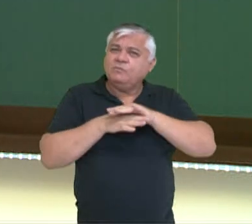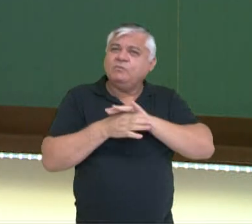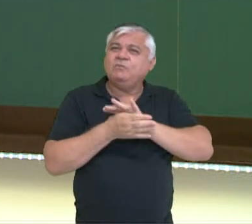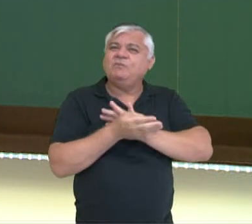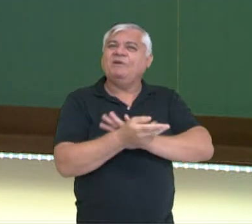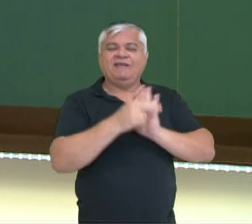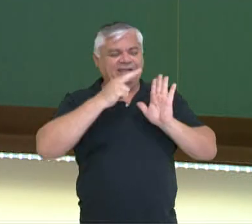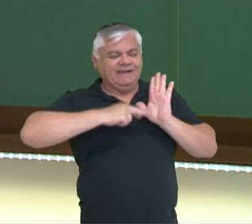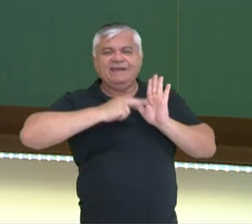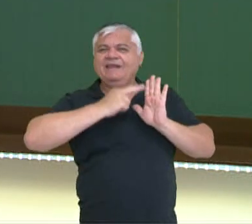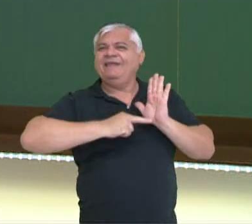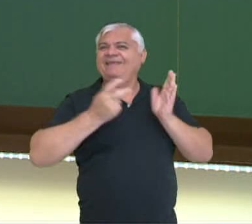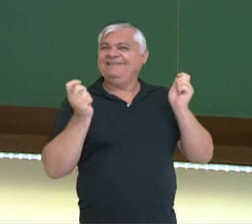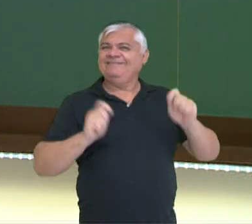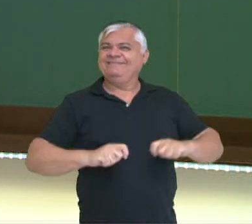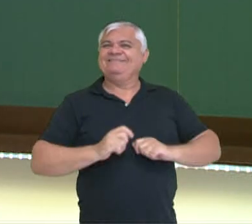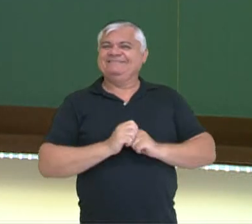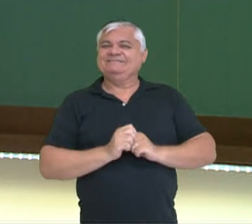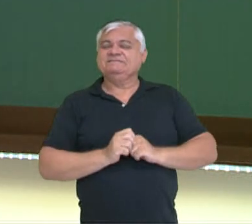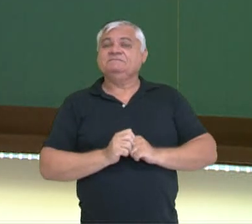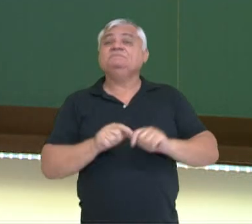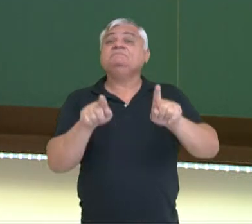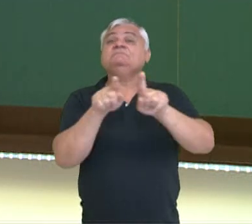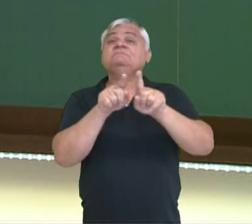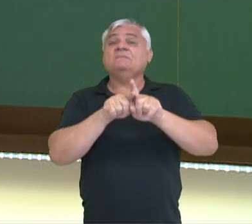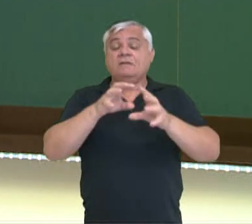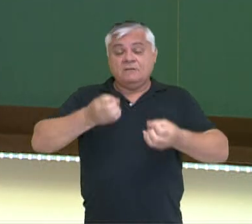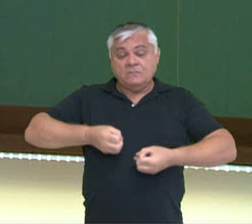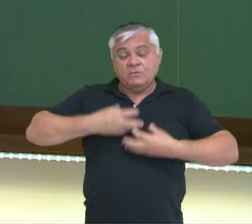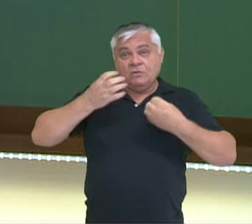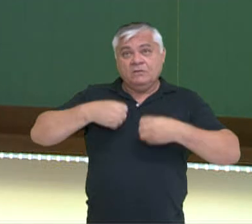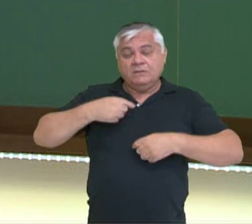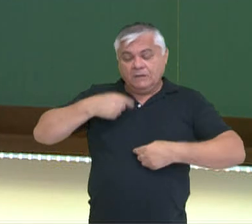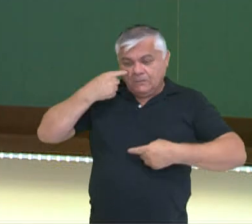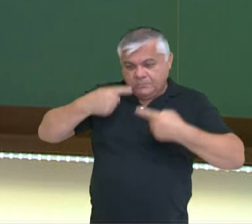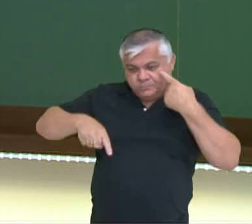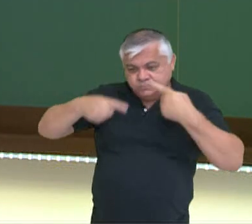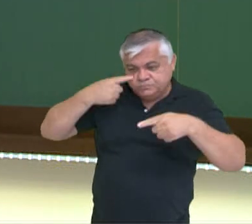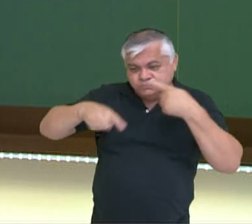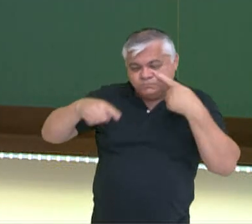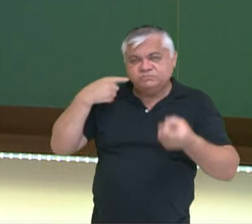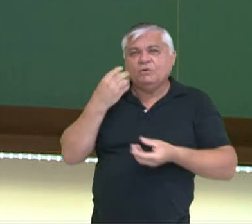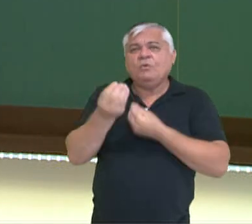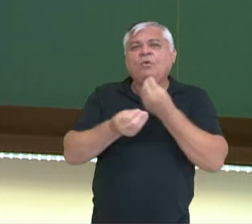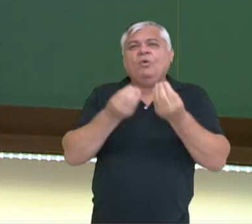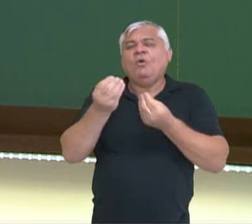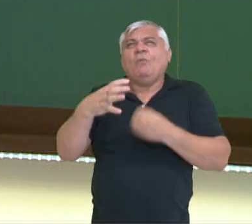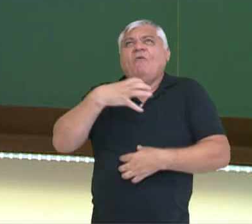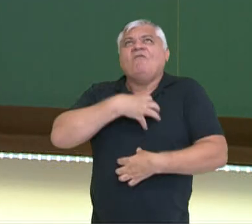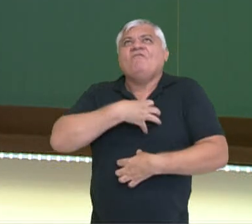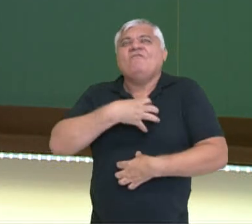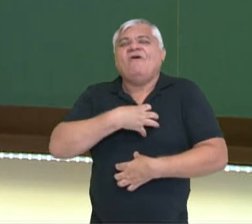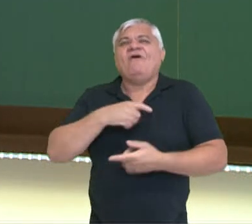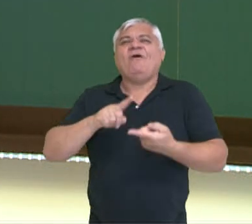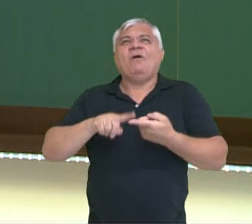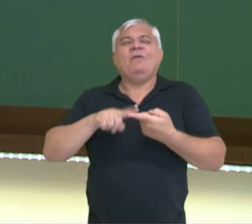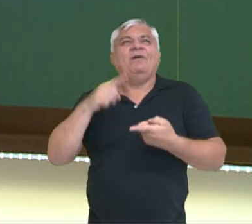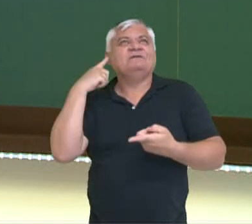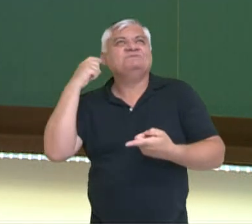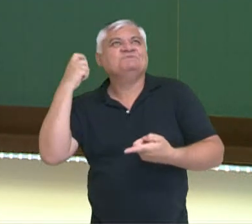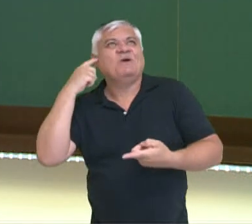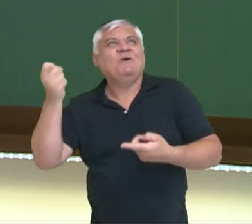E aquela poesia ajuda a descobrir formas, sonidos e interpretações de várias